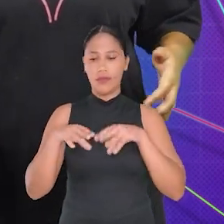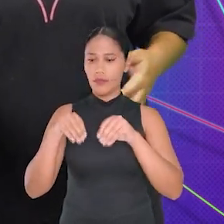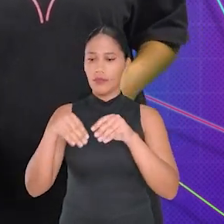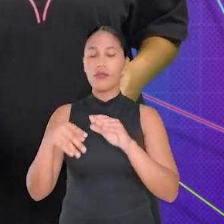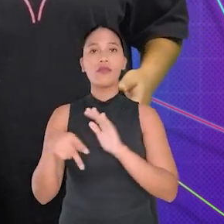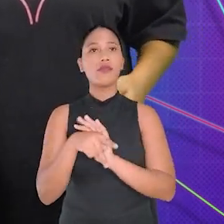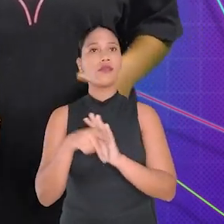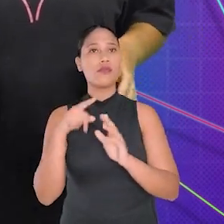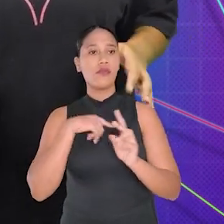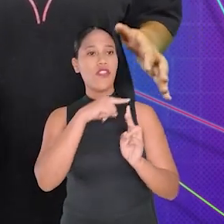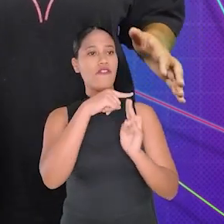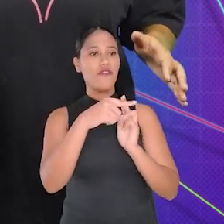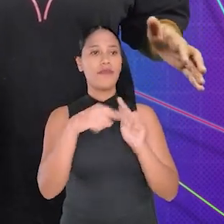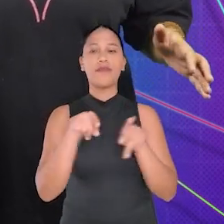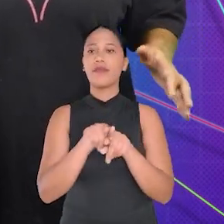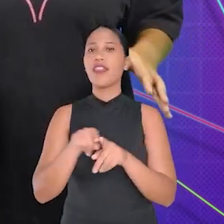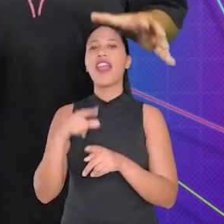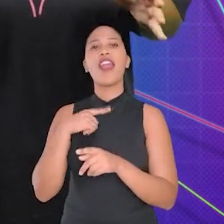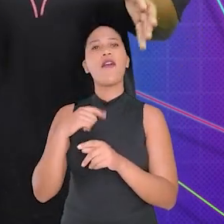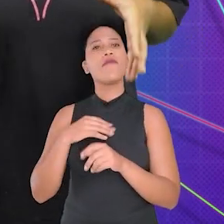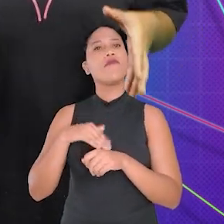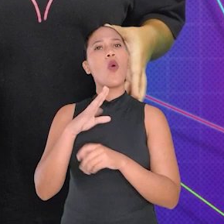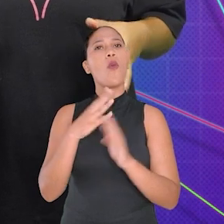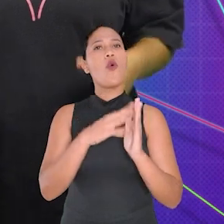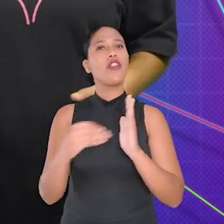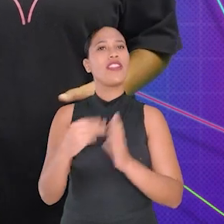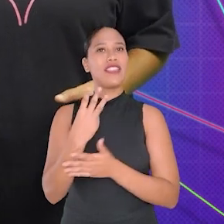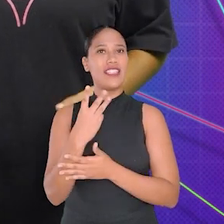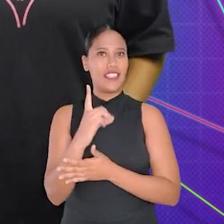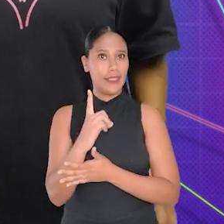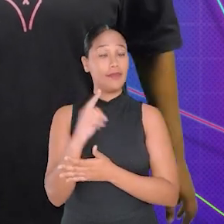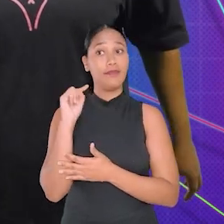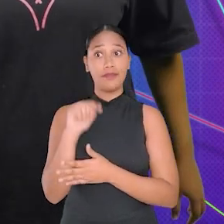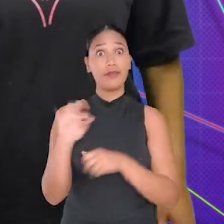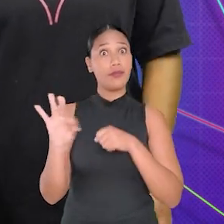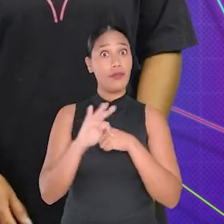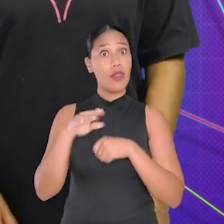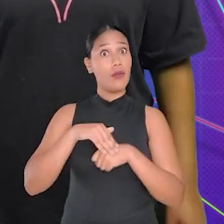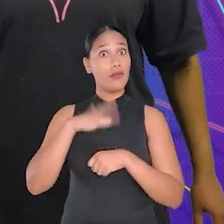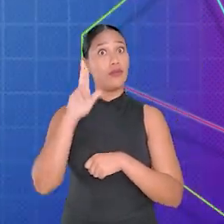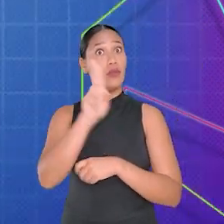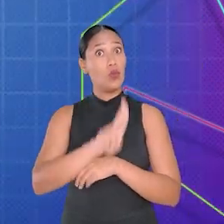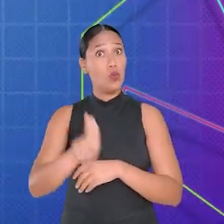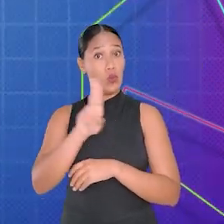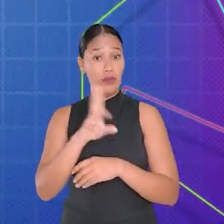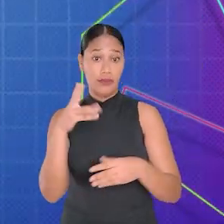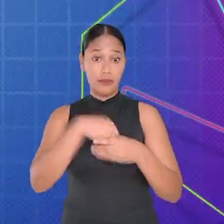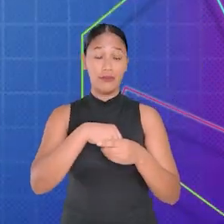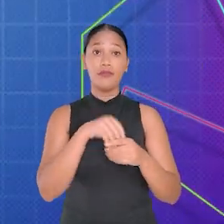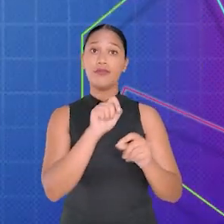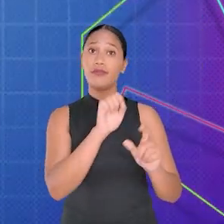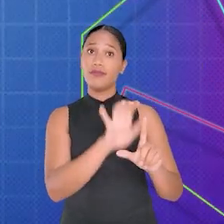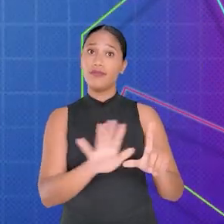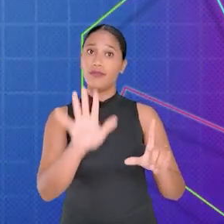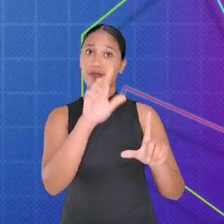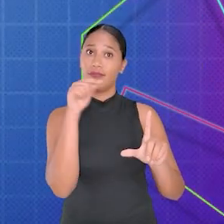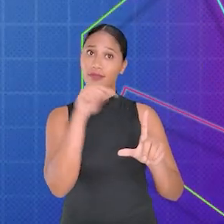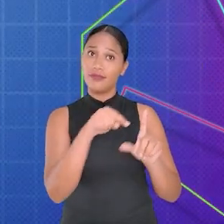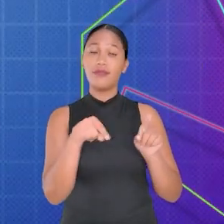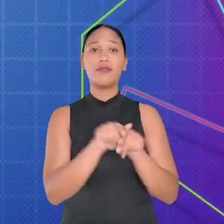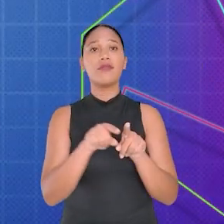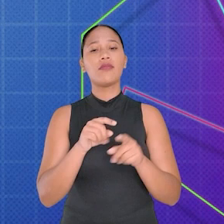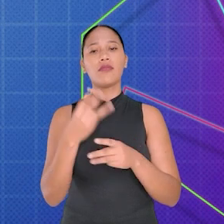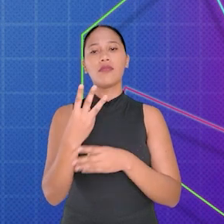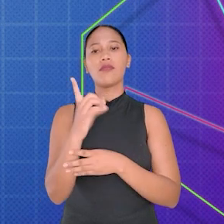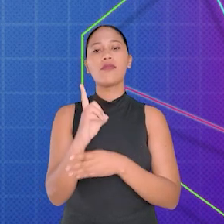e permite que os usuários criem objetos 3D detalhados e precisos. A modelagem poligonal começa com a criação de uma malha